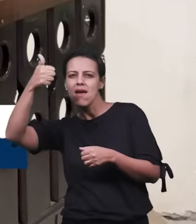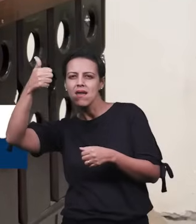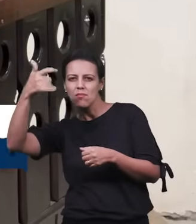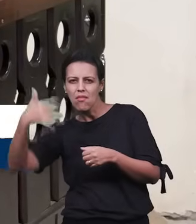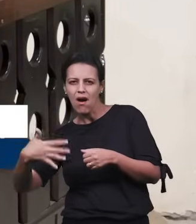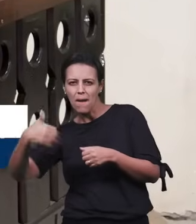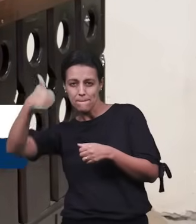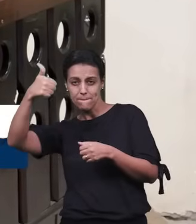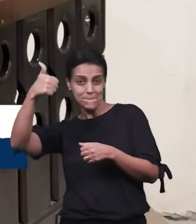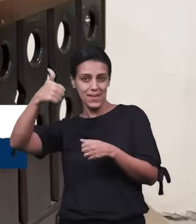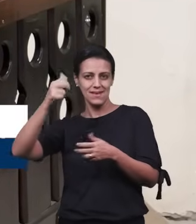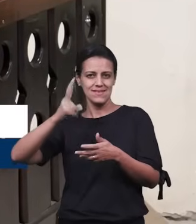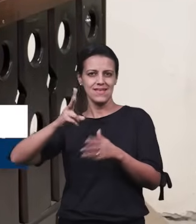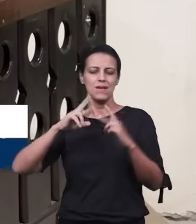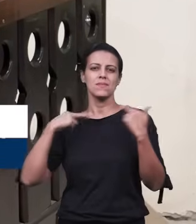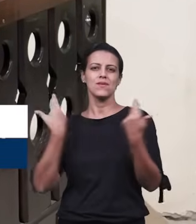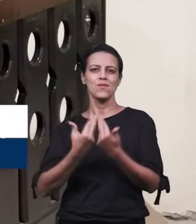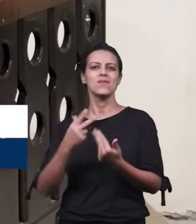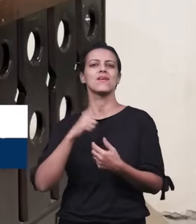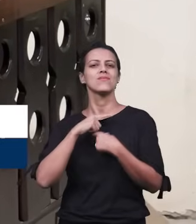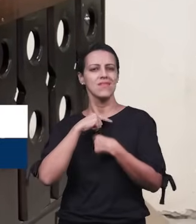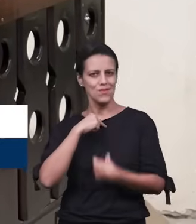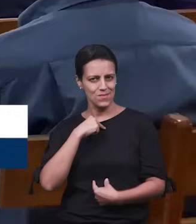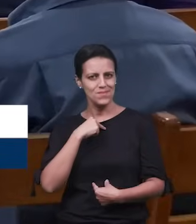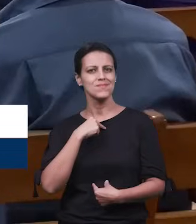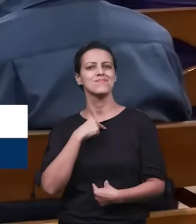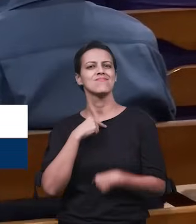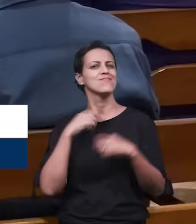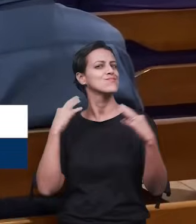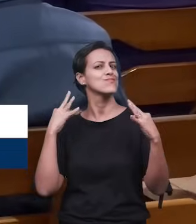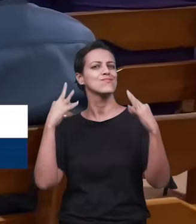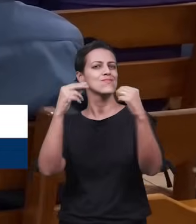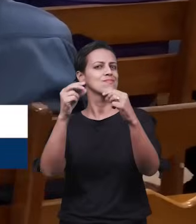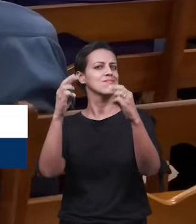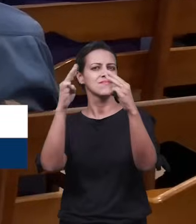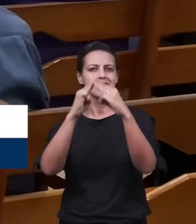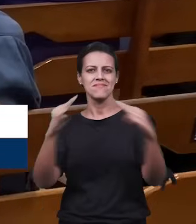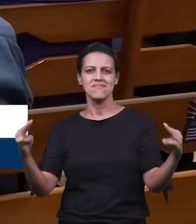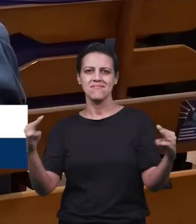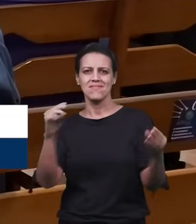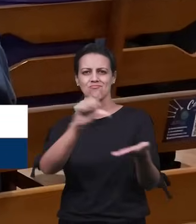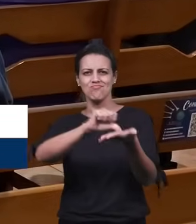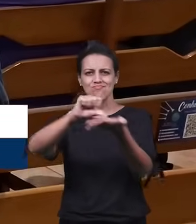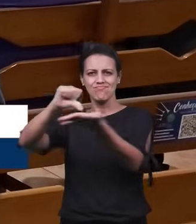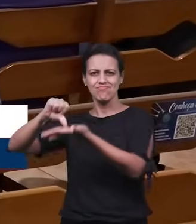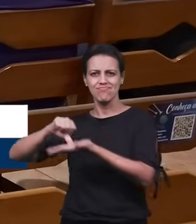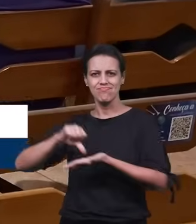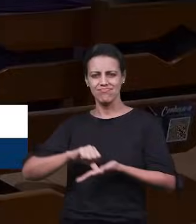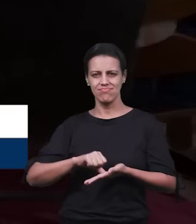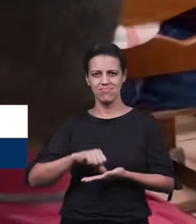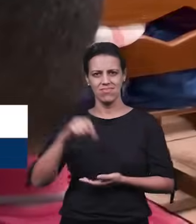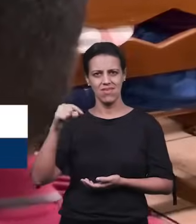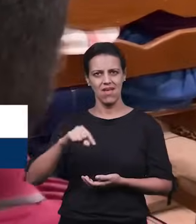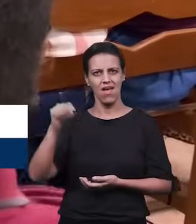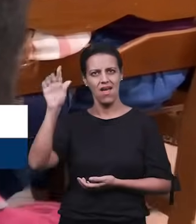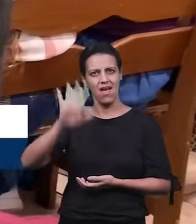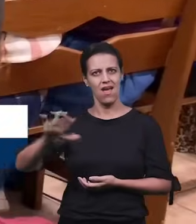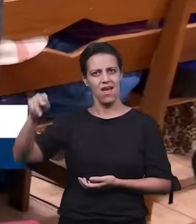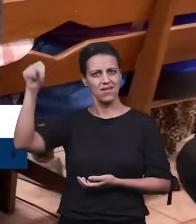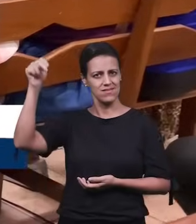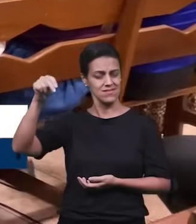uma reunião de varões e obreiros em todos os Manaíns e polos da região